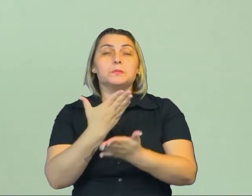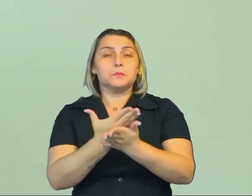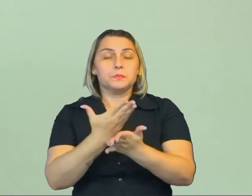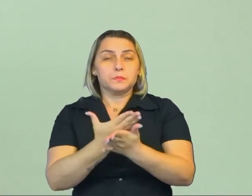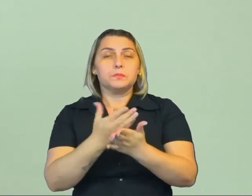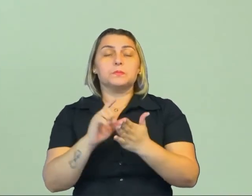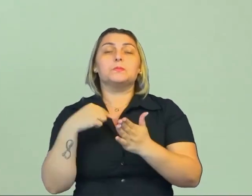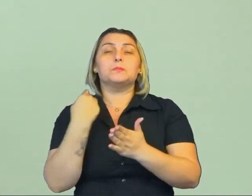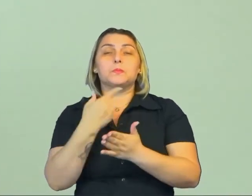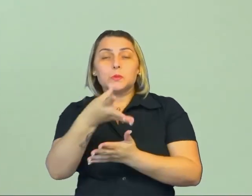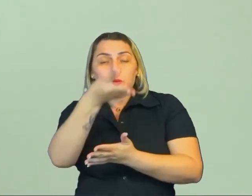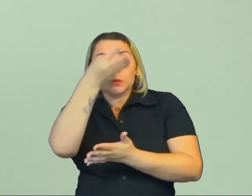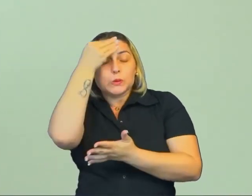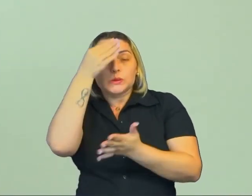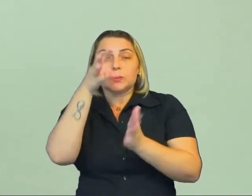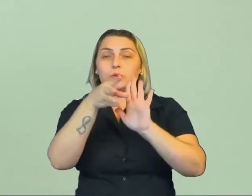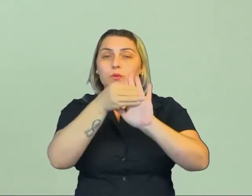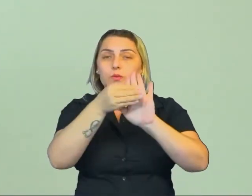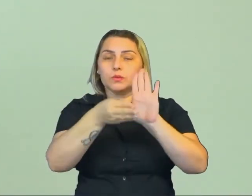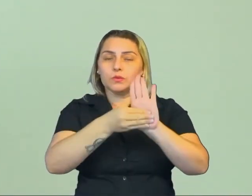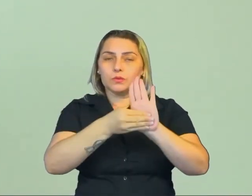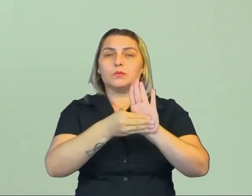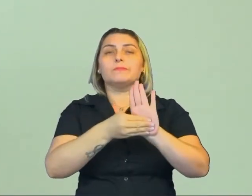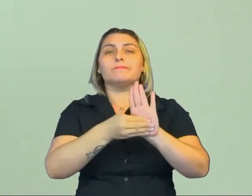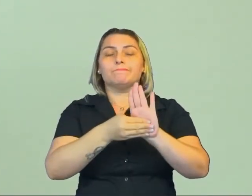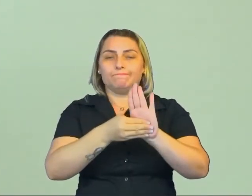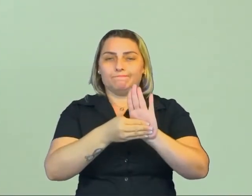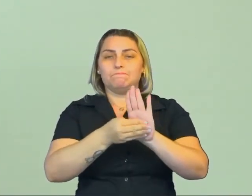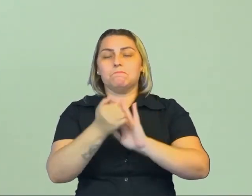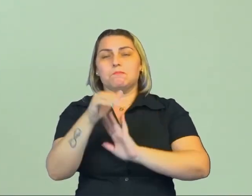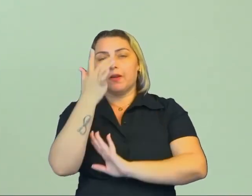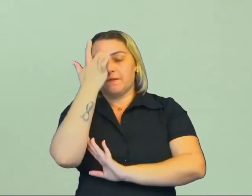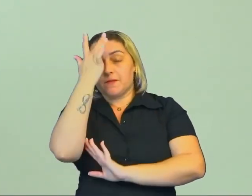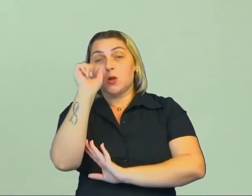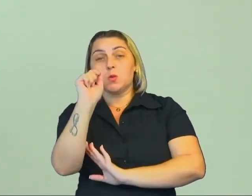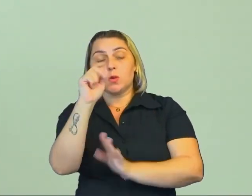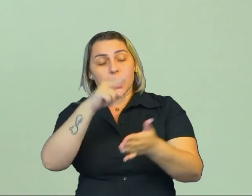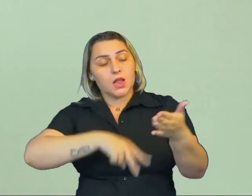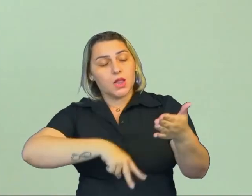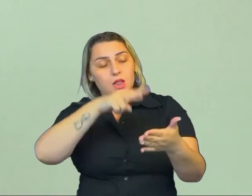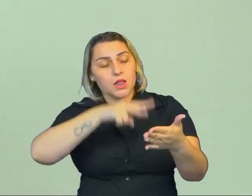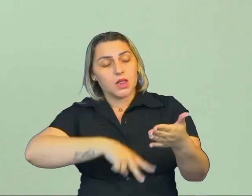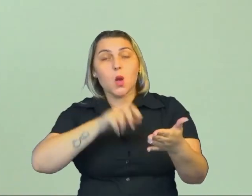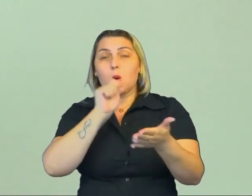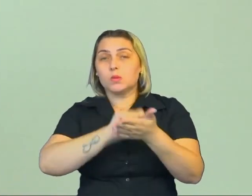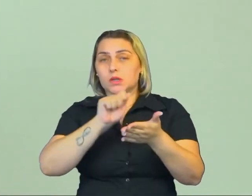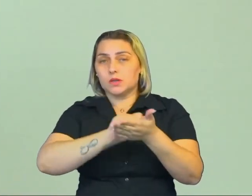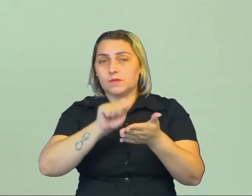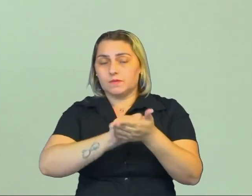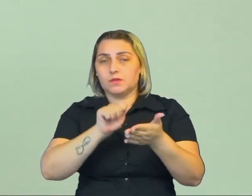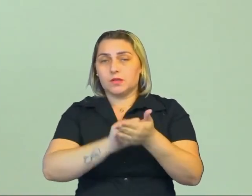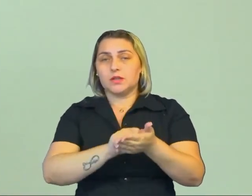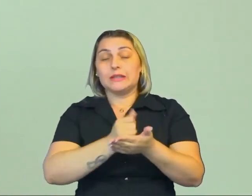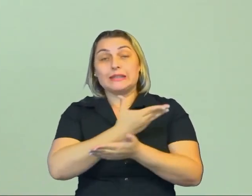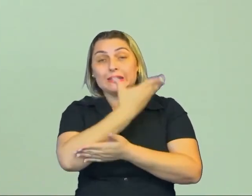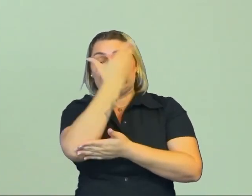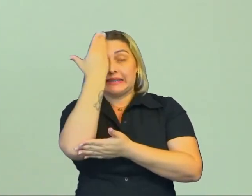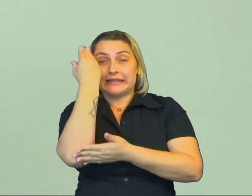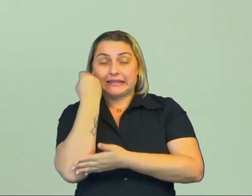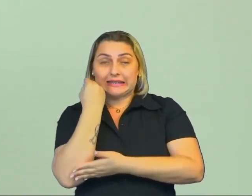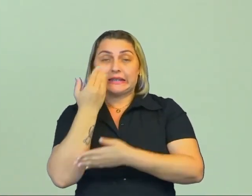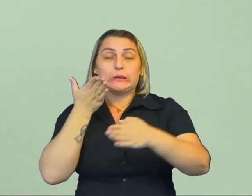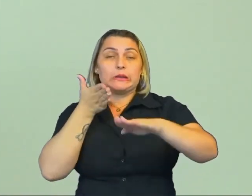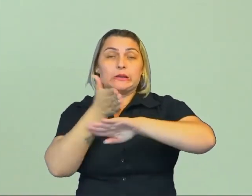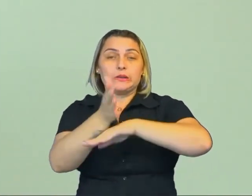aula, nós assimilamos um conteúdo, às vezes até mais fácil do que ele ler ou do que ele escrever. Então, não esqueçam